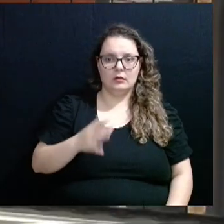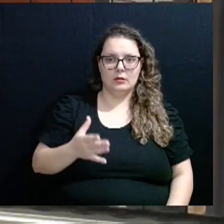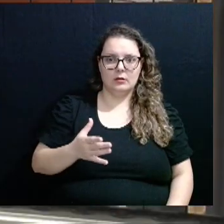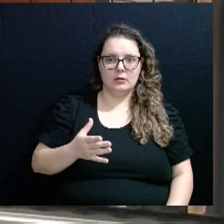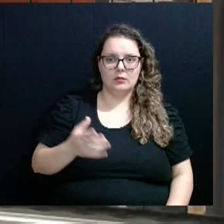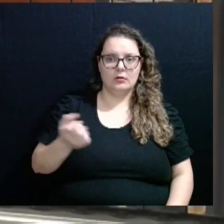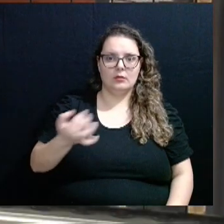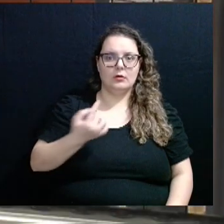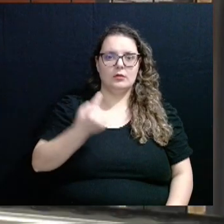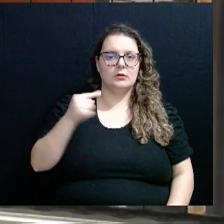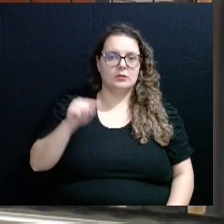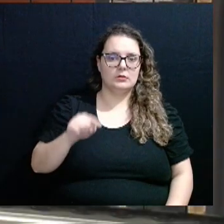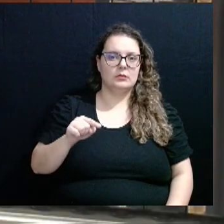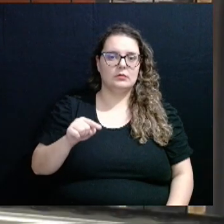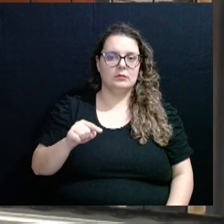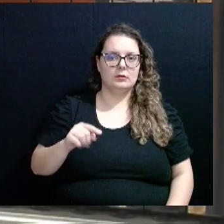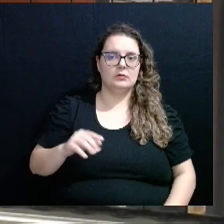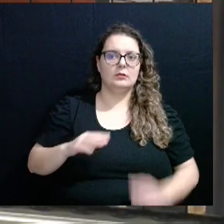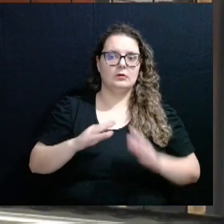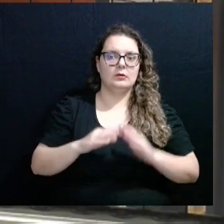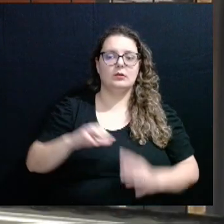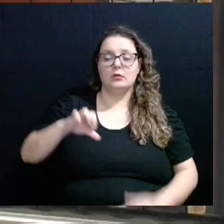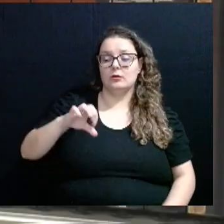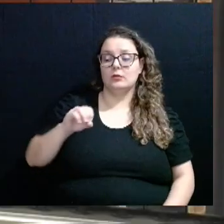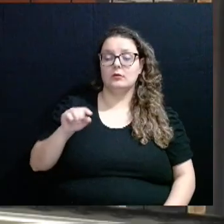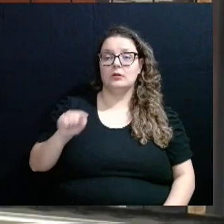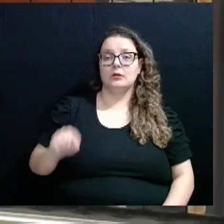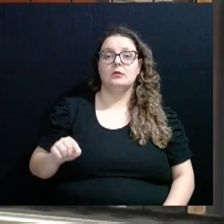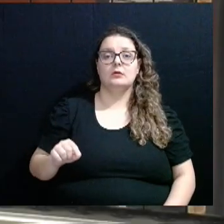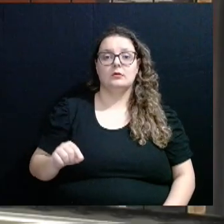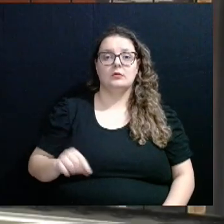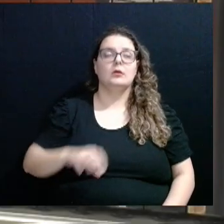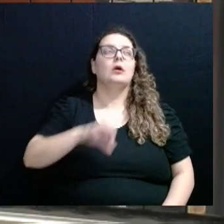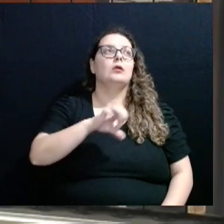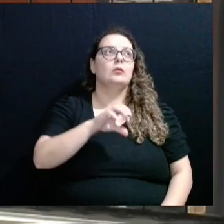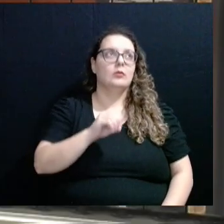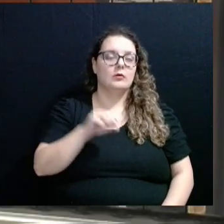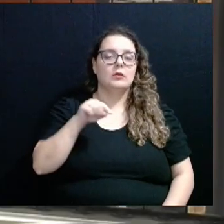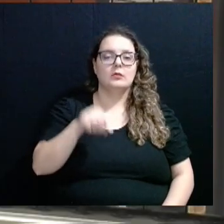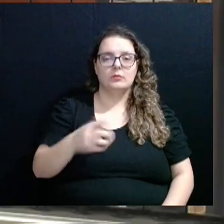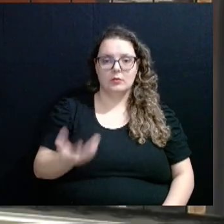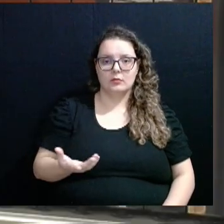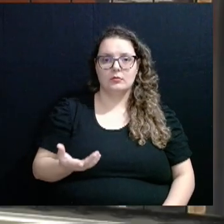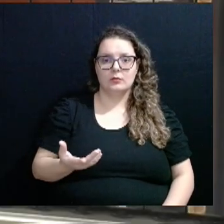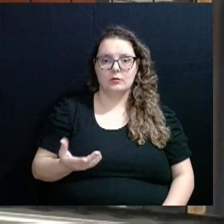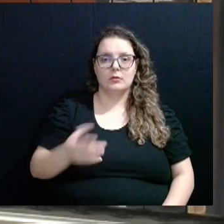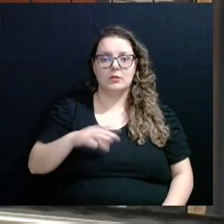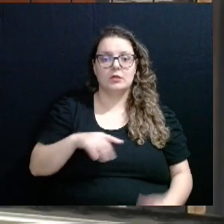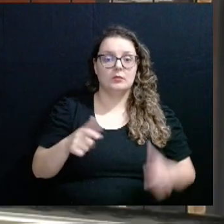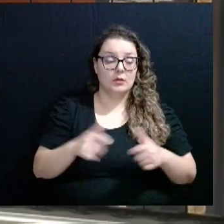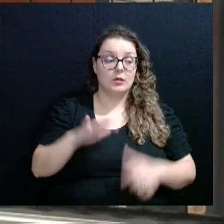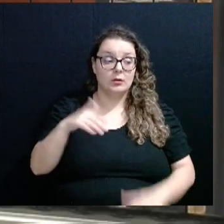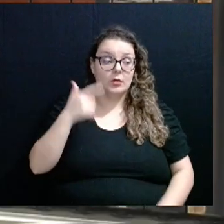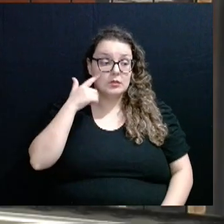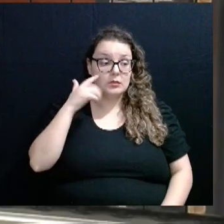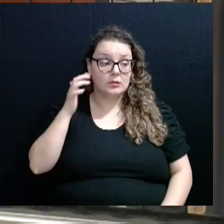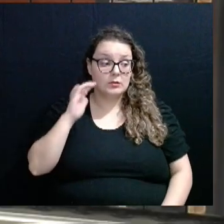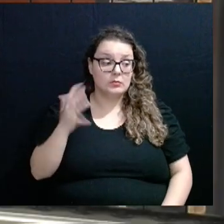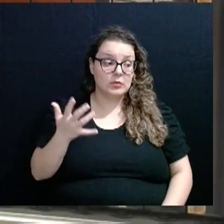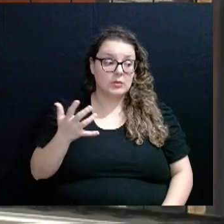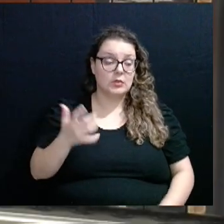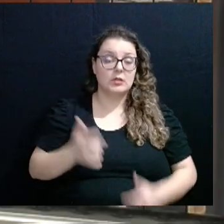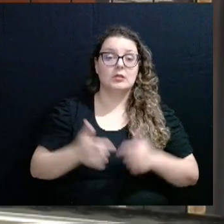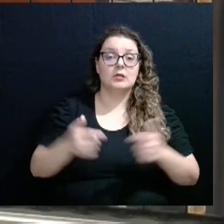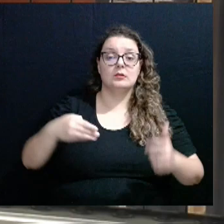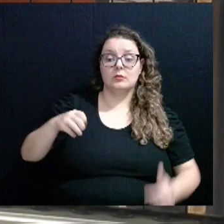em média? 90 mil habitantes. 90 mil habitantes, uma cidade considerada pequena. Quando a gente pensa em grandes metrópoles, por exemplo, eu